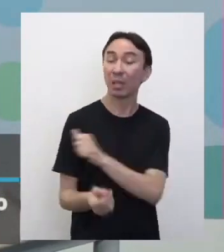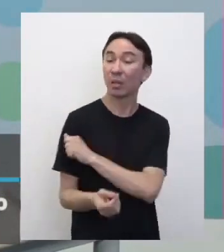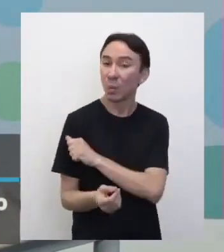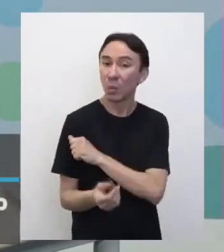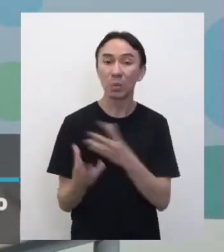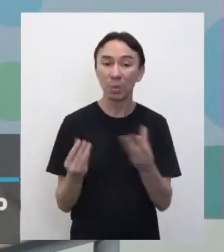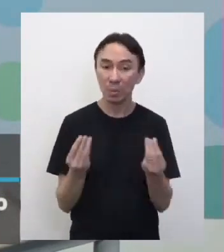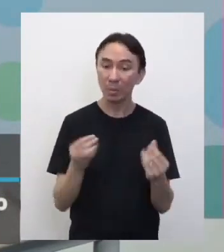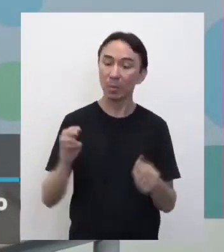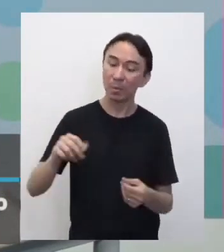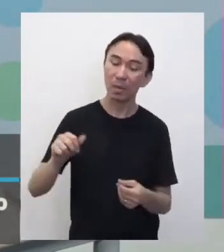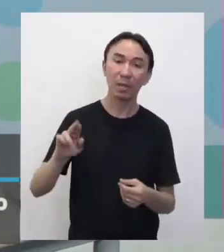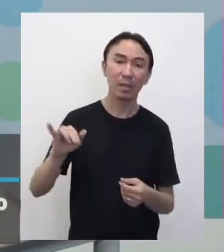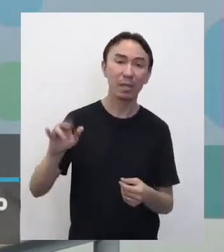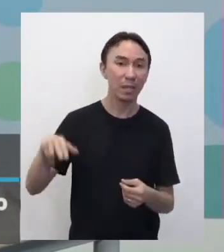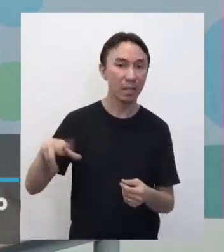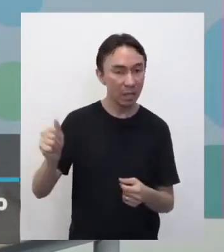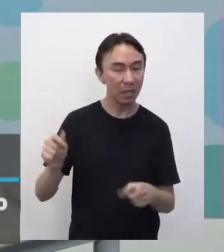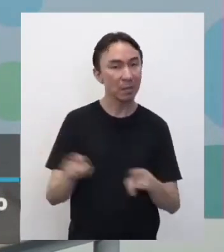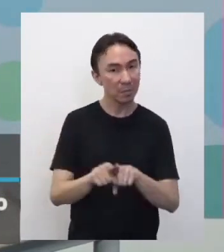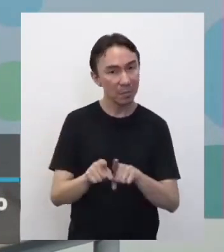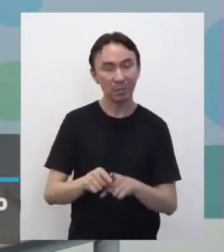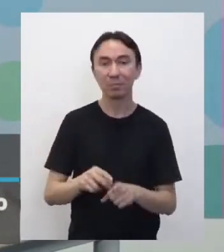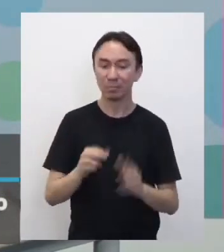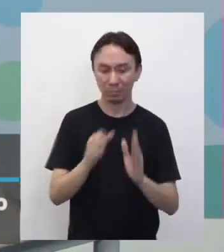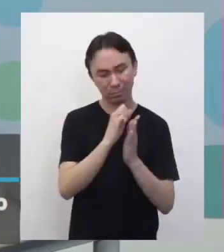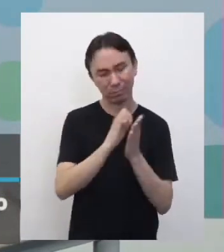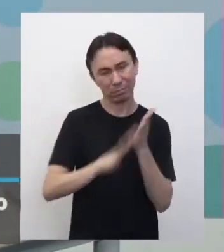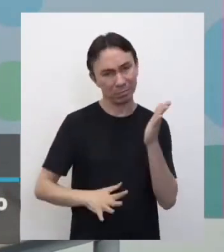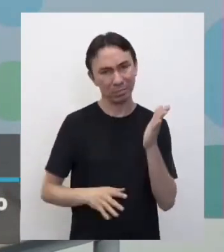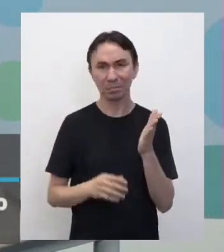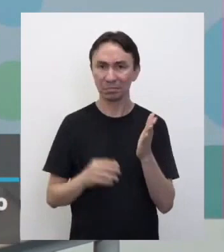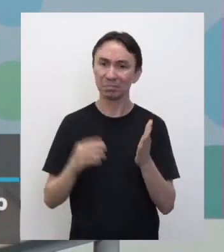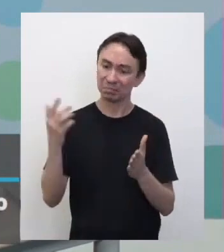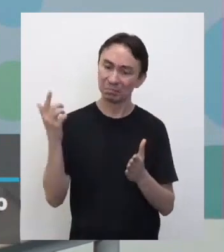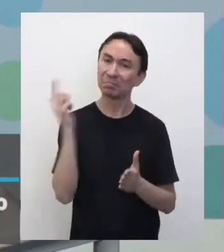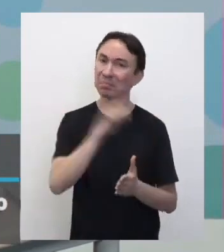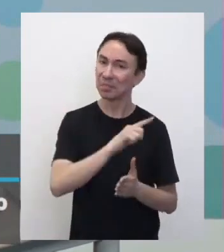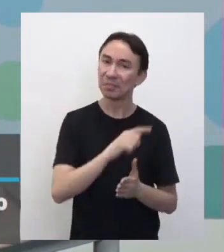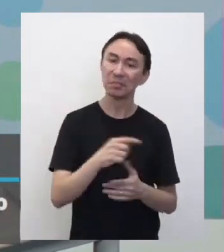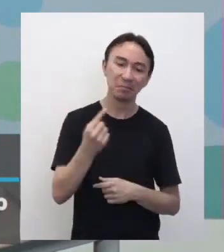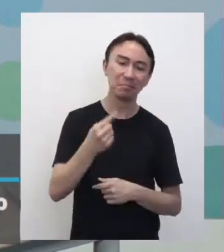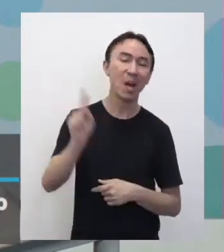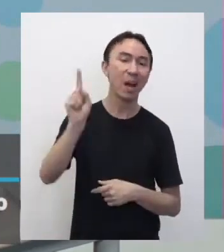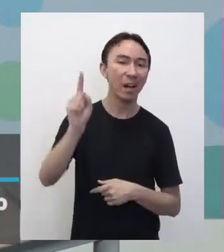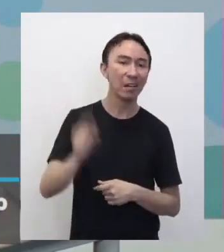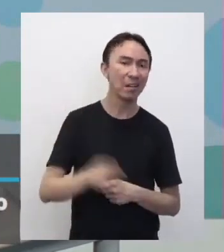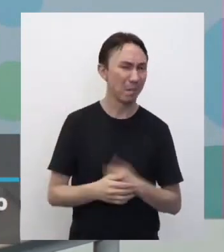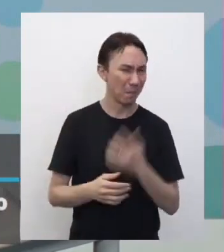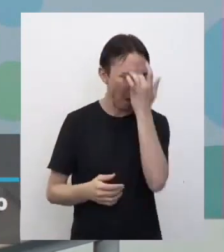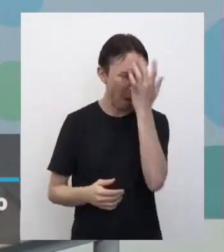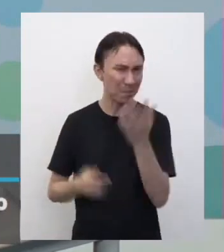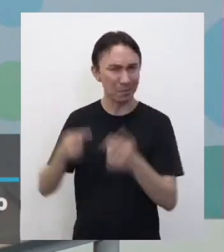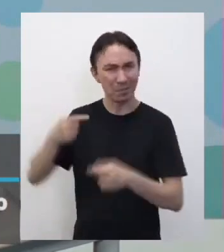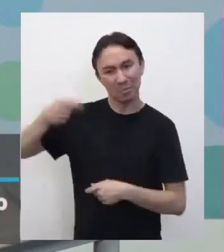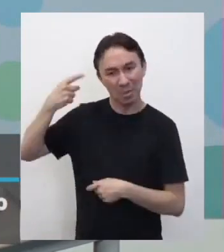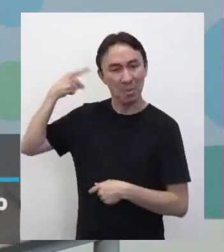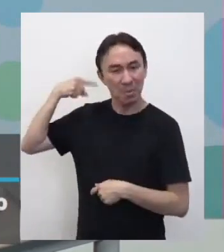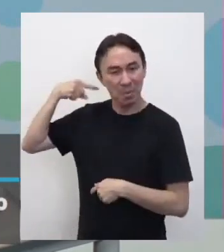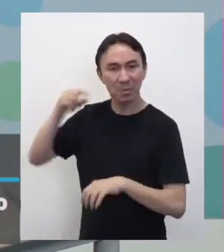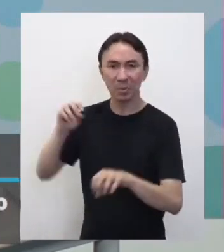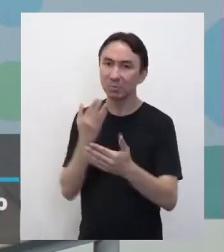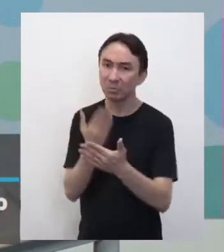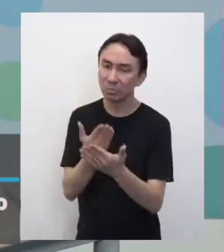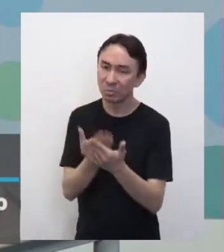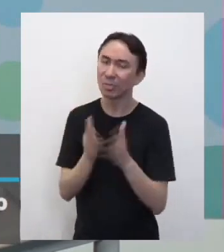Nantala, acertaram o nosso exercício. Esse aí estava fácil, a gente tratou bastante desses assuntos em aulas anteriores, então ficou